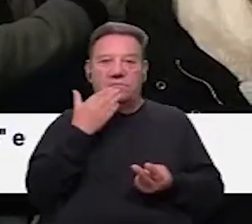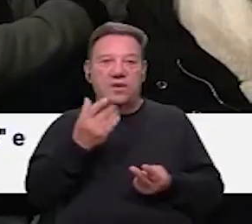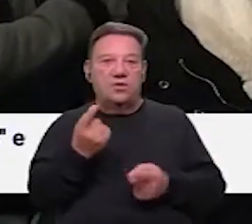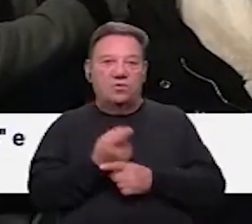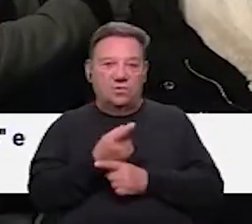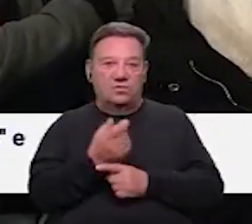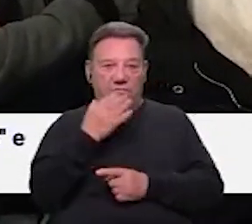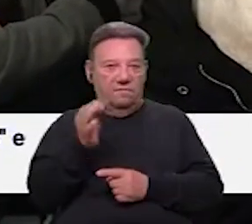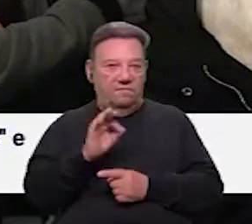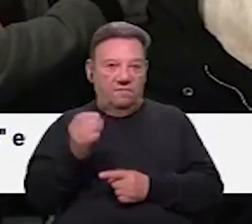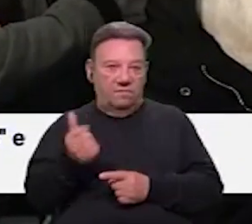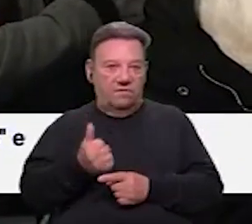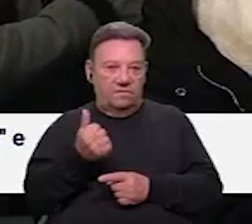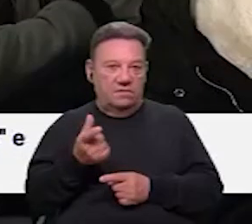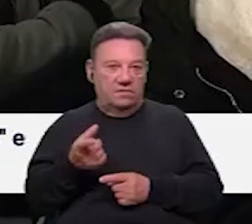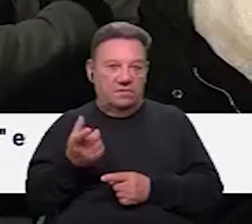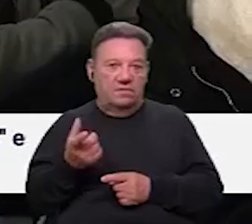coisas fantásticas,